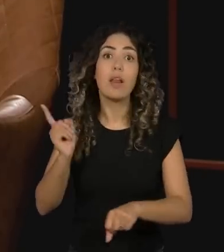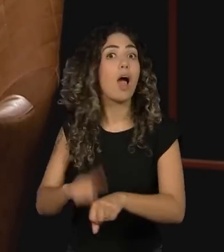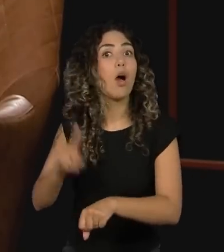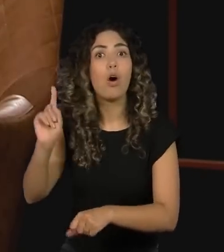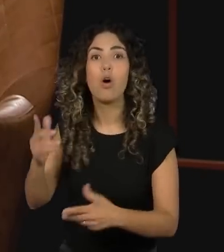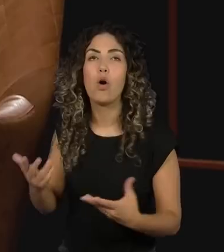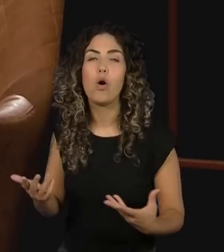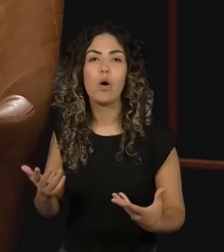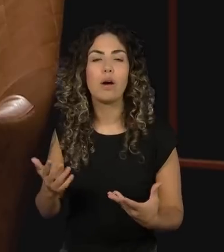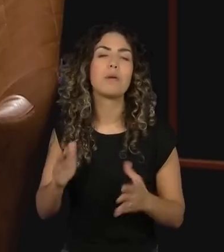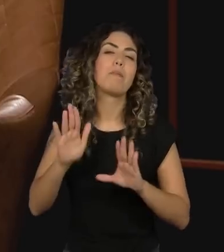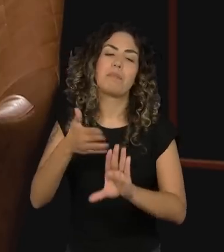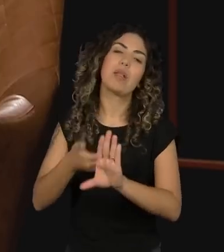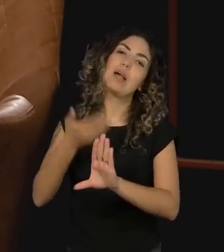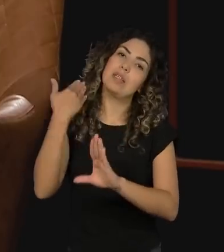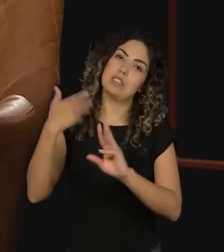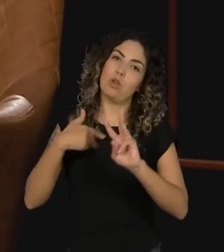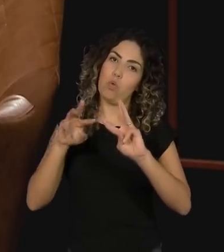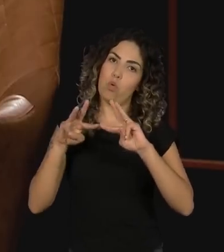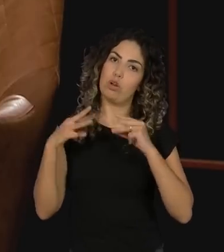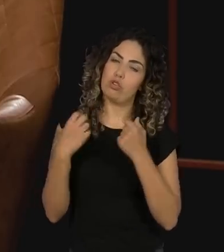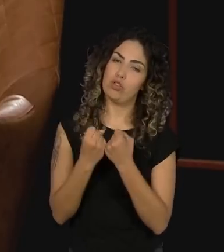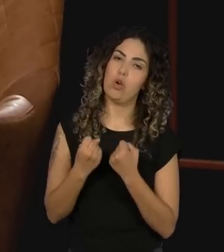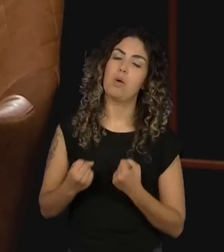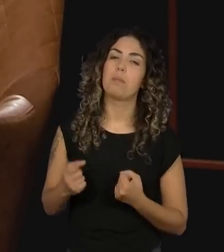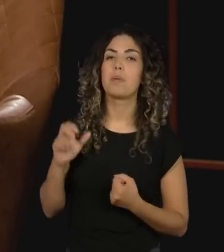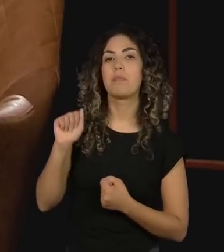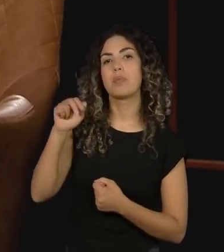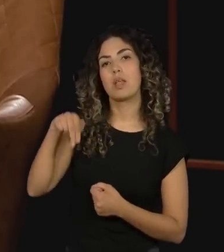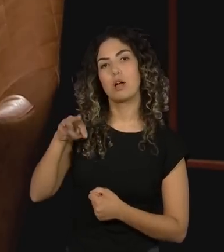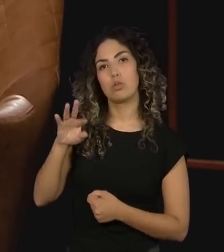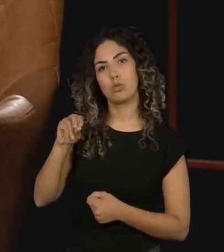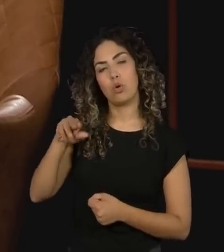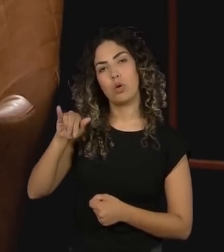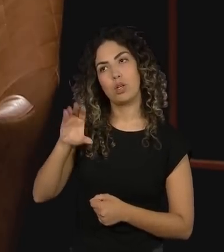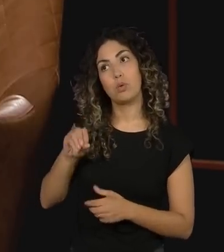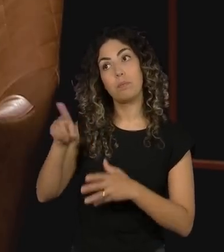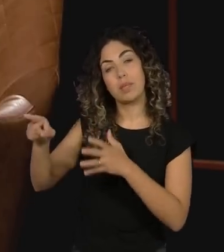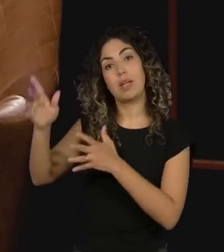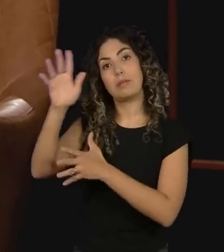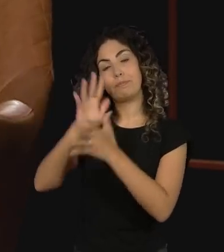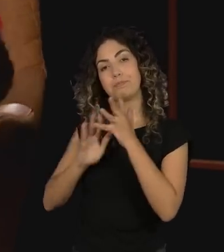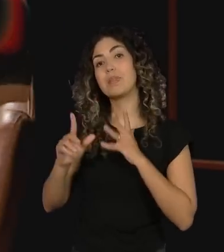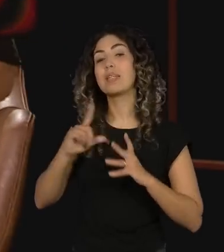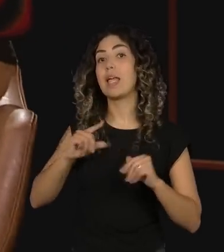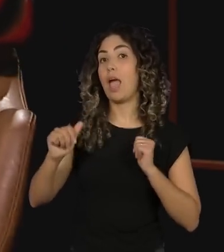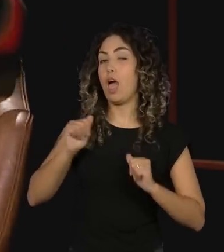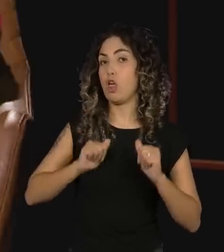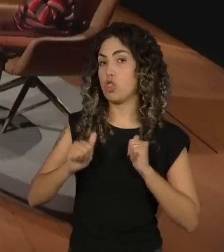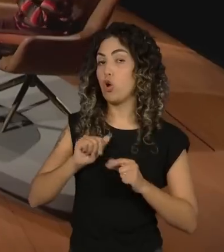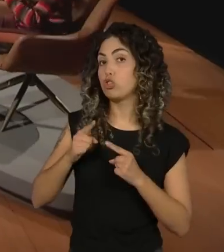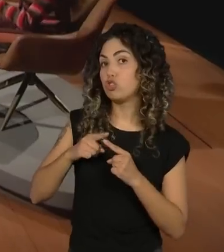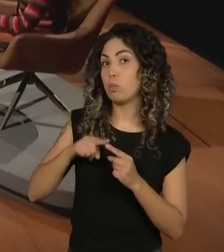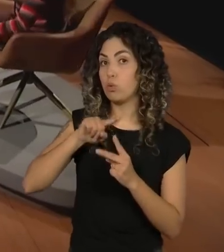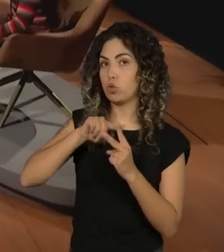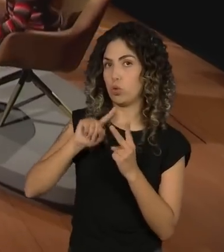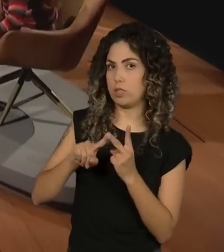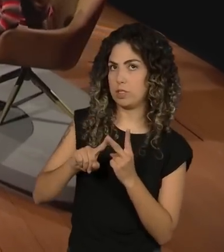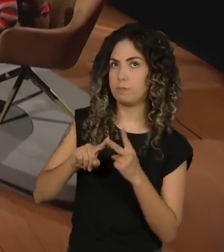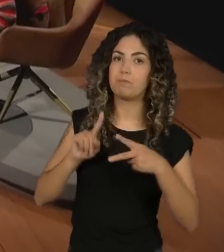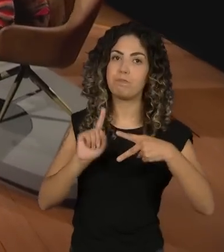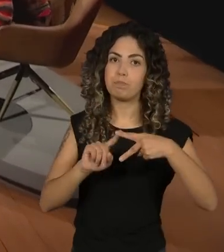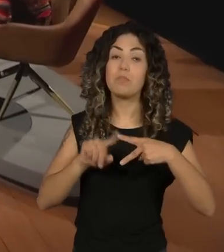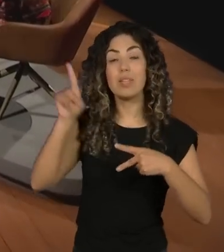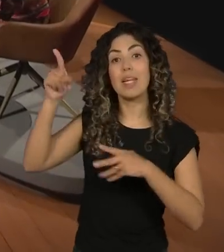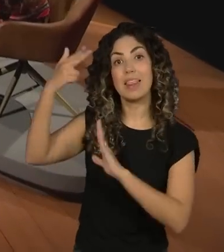eu fiz um workshop do Antunes Filho, ele falou que existiam 2 tipos de atores. Um que, ele até fez um desenho no quadro,